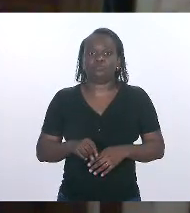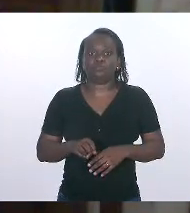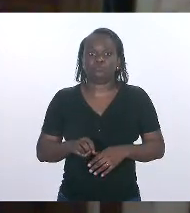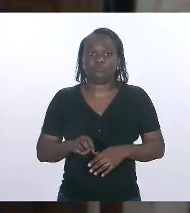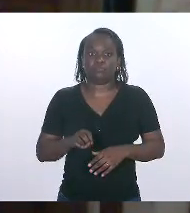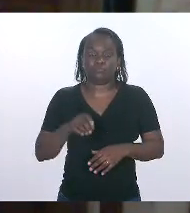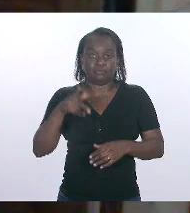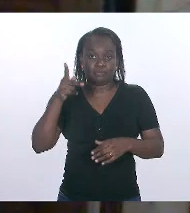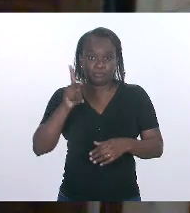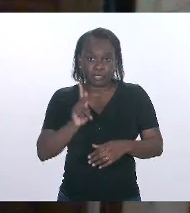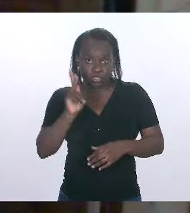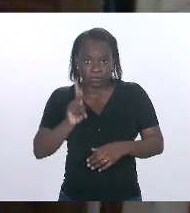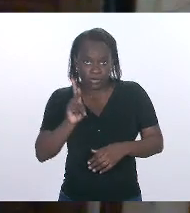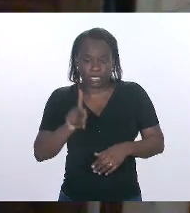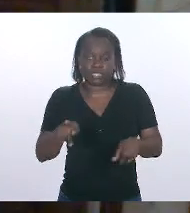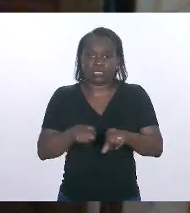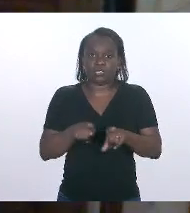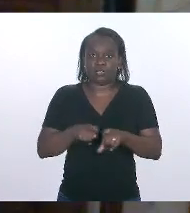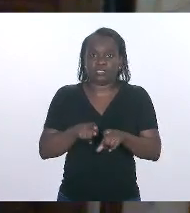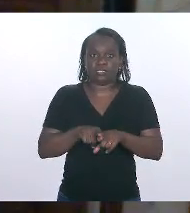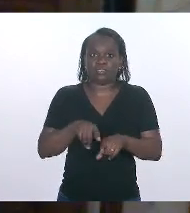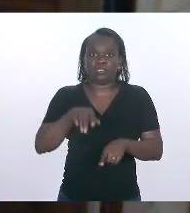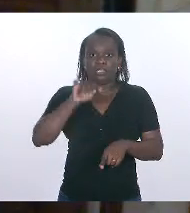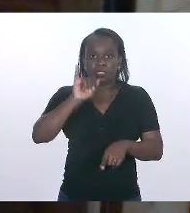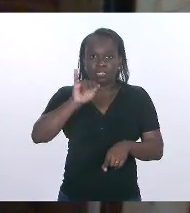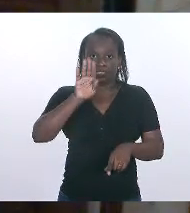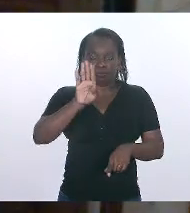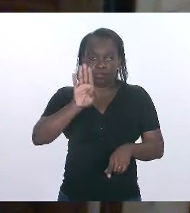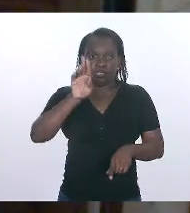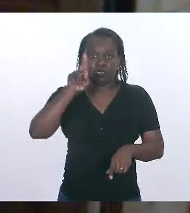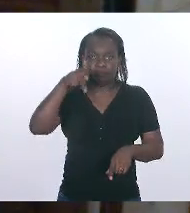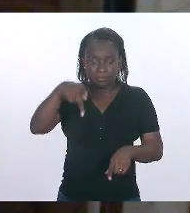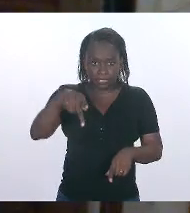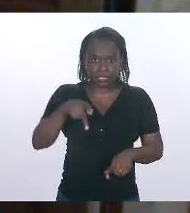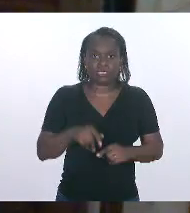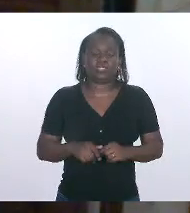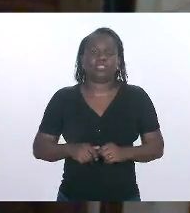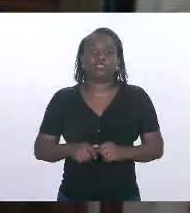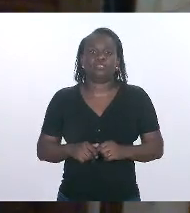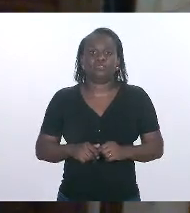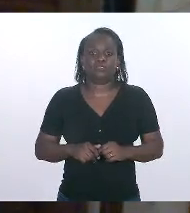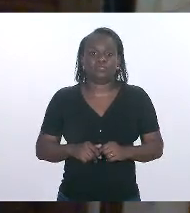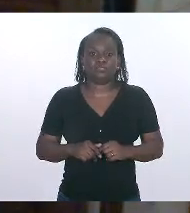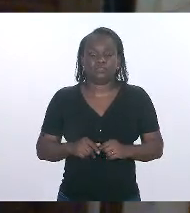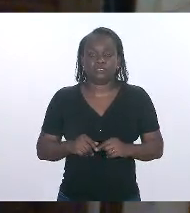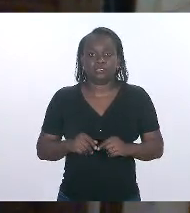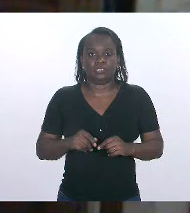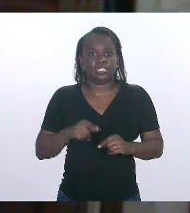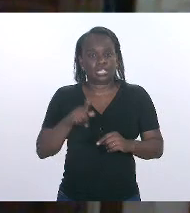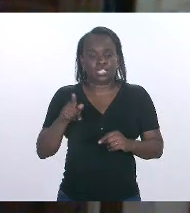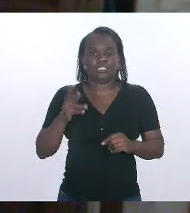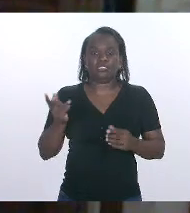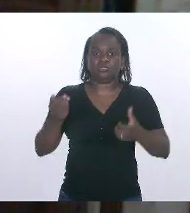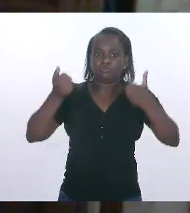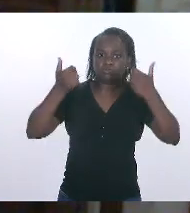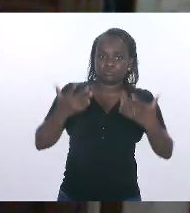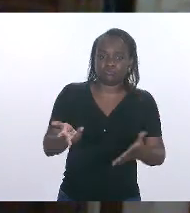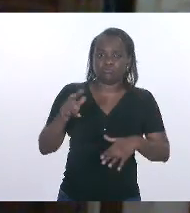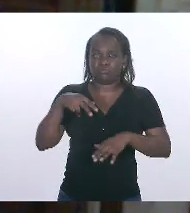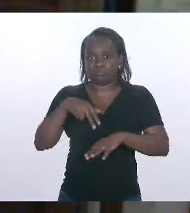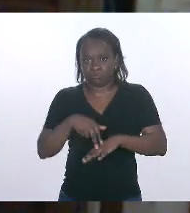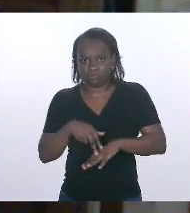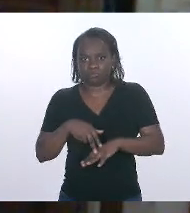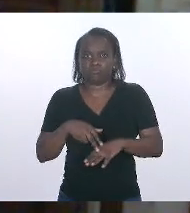a Petrobras e o IBP, Instituto Brasileiro de Petróleo, se